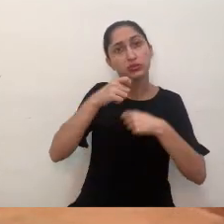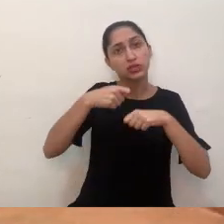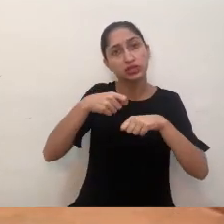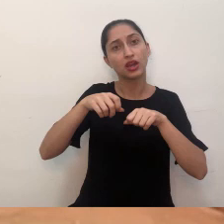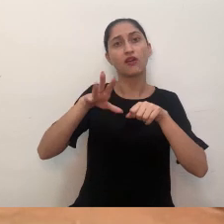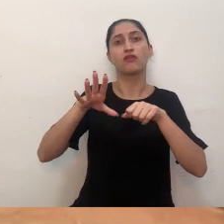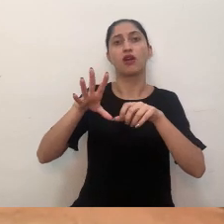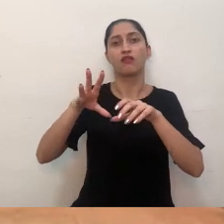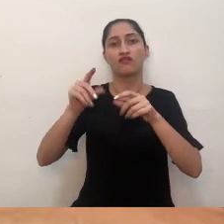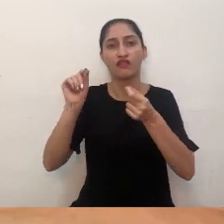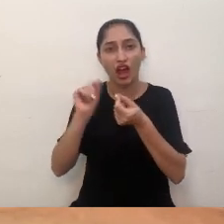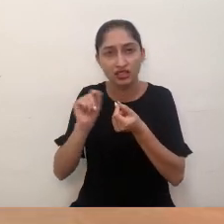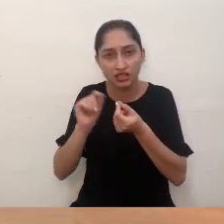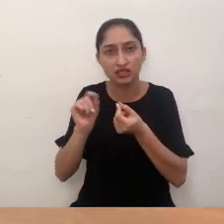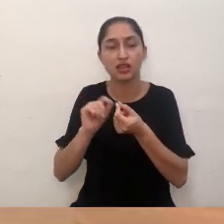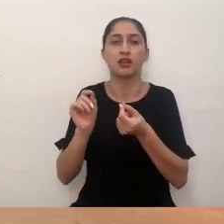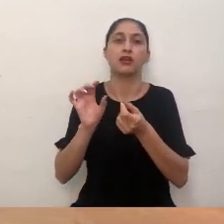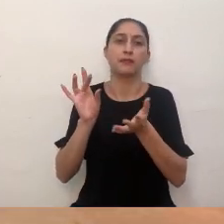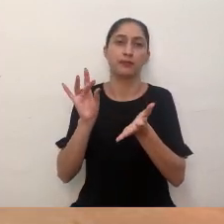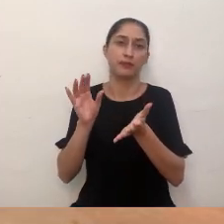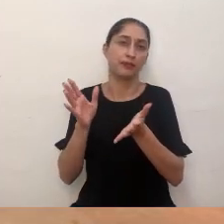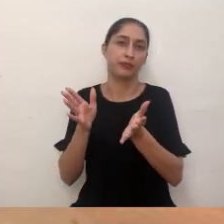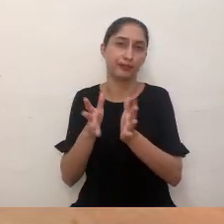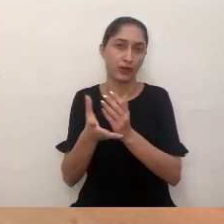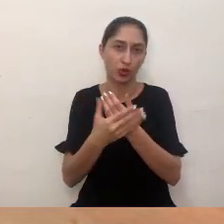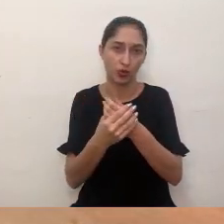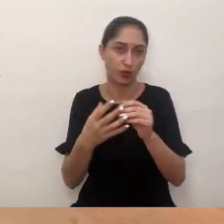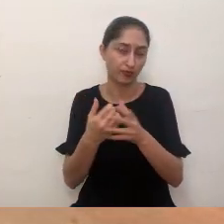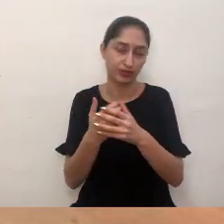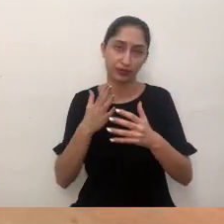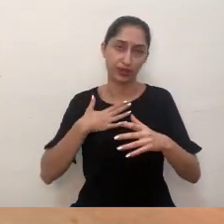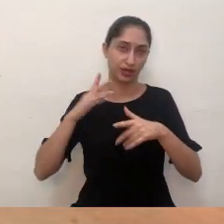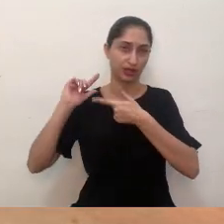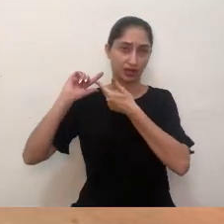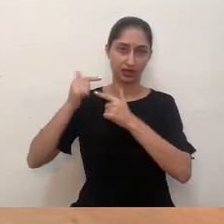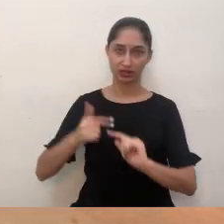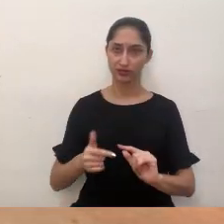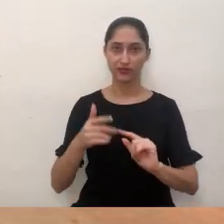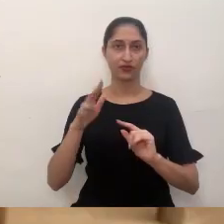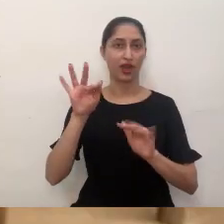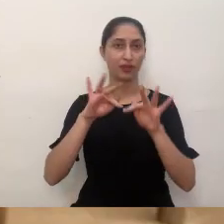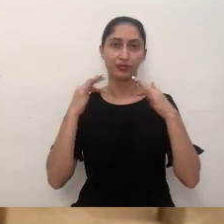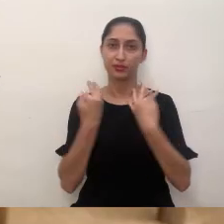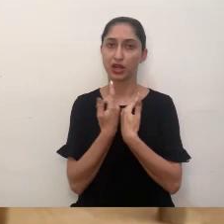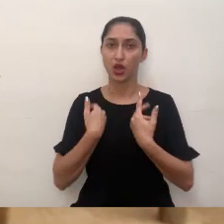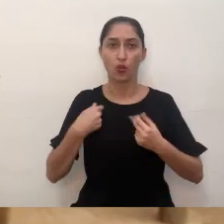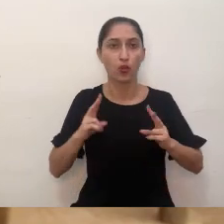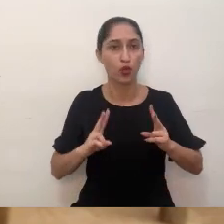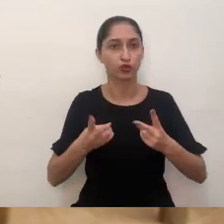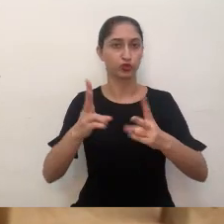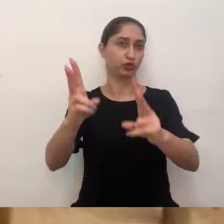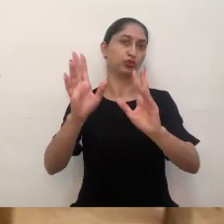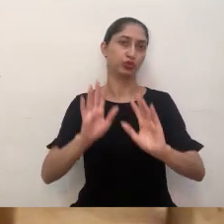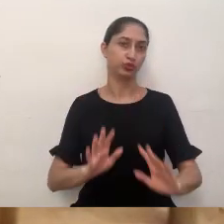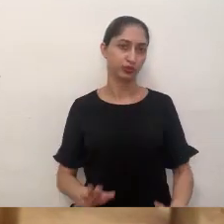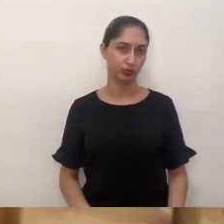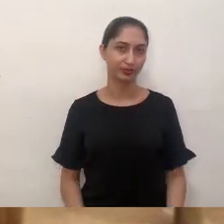do algodão, né? Extraído do algodão. Então é uma tradição de família que a gente carrega para sempre, né? Estava